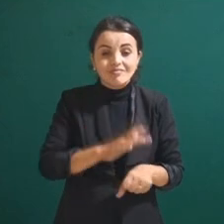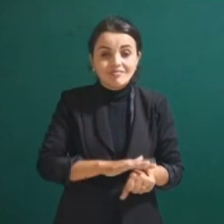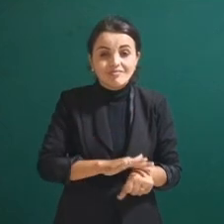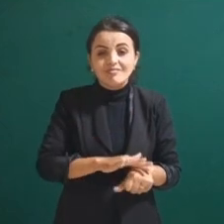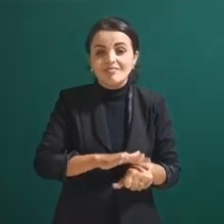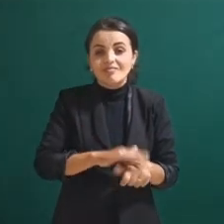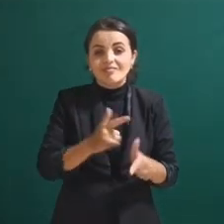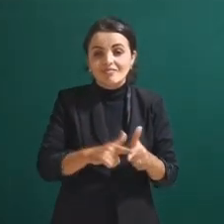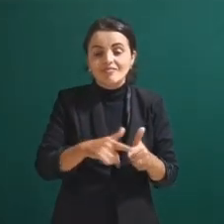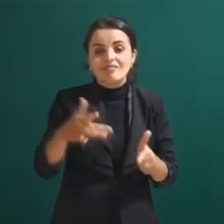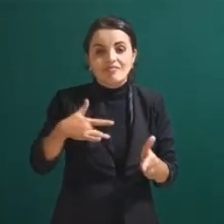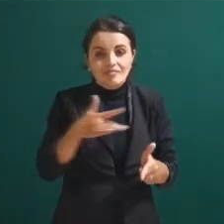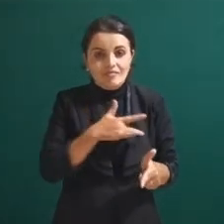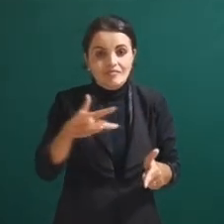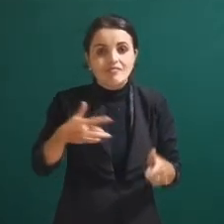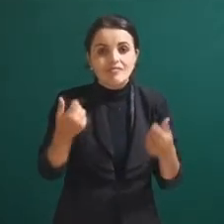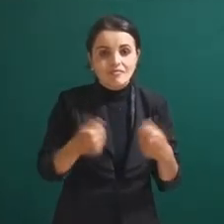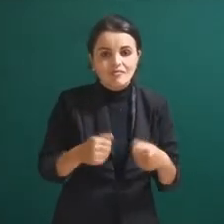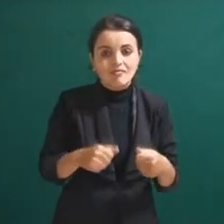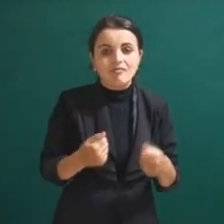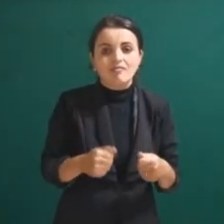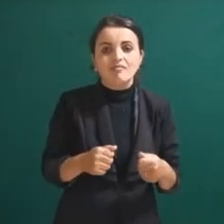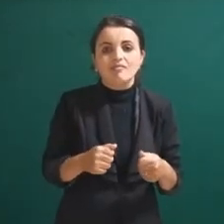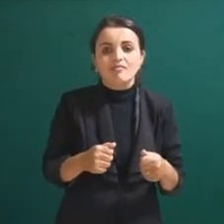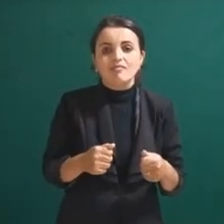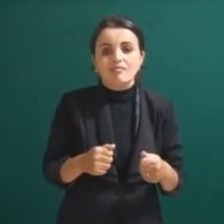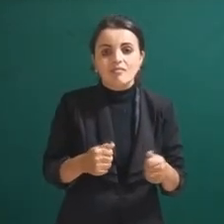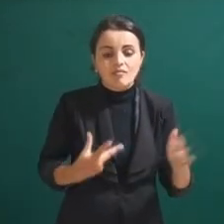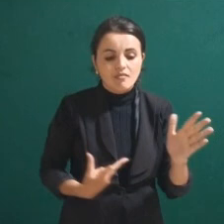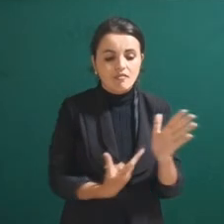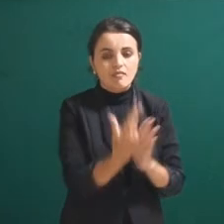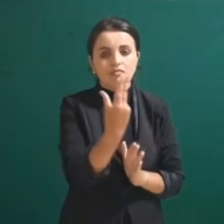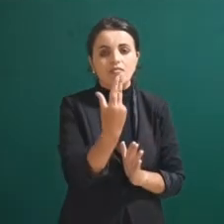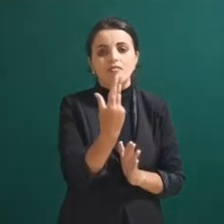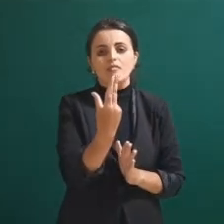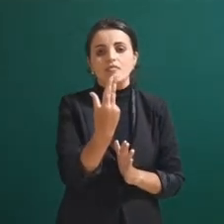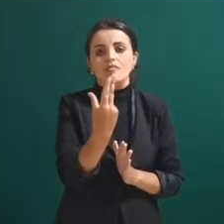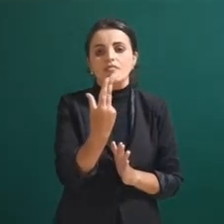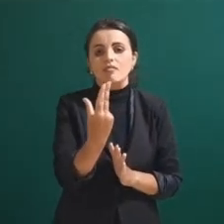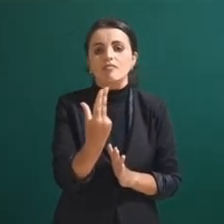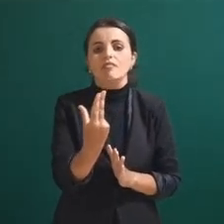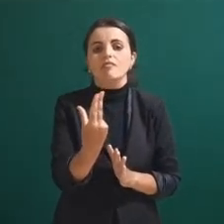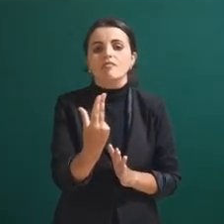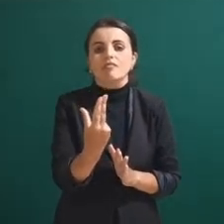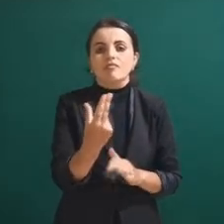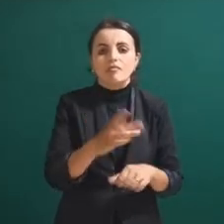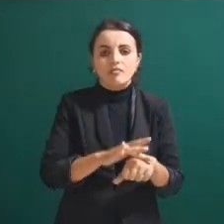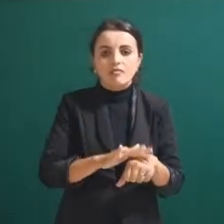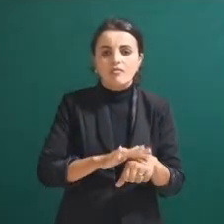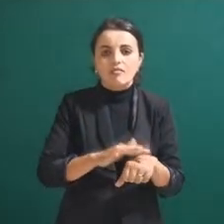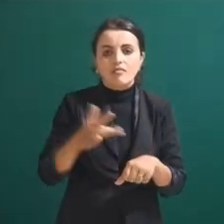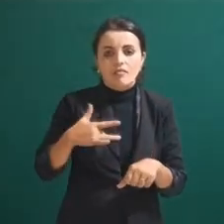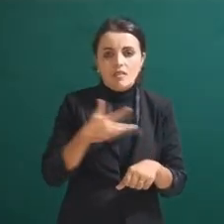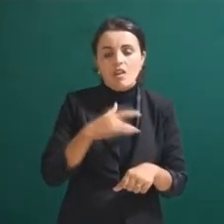a inflamação desse apêndice, sendo necessário aí, em algumas situações, a remoção. E esse apêndice,